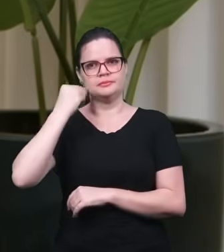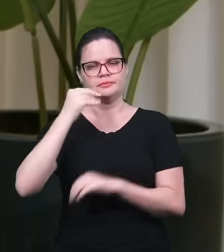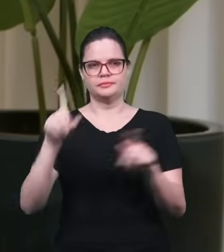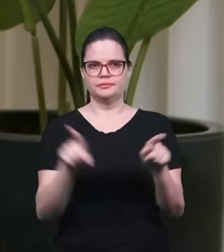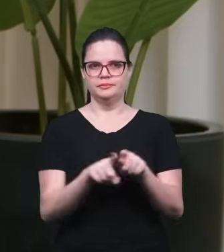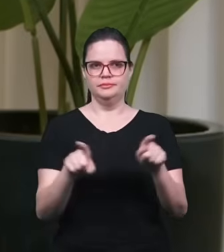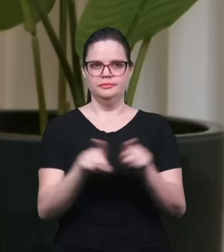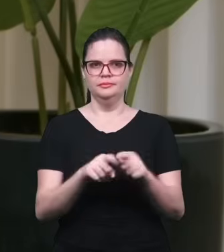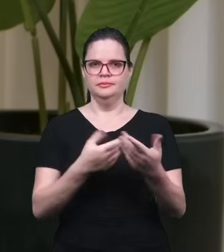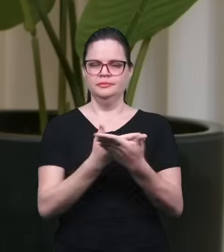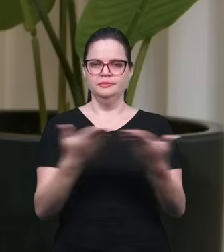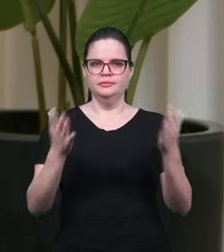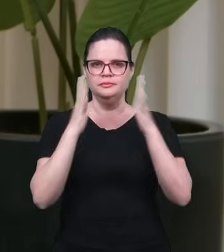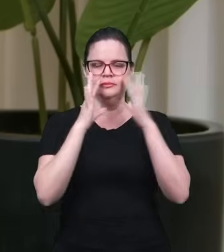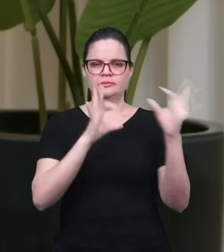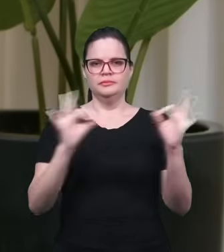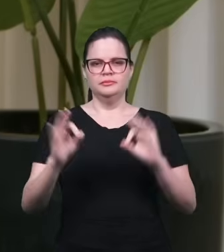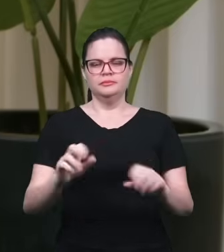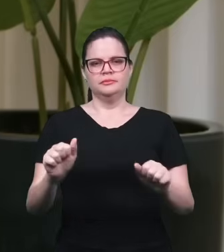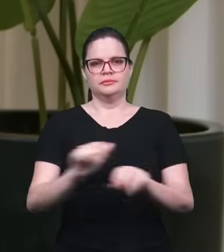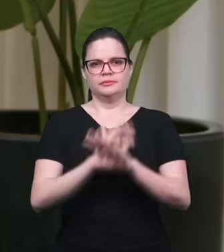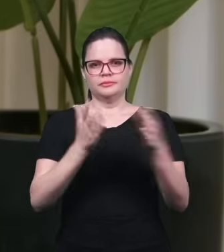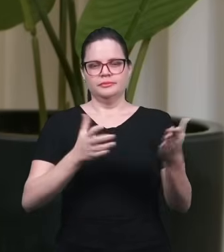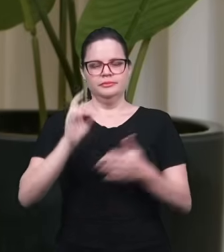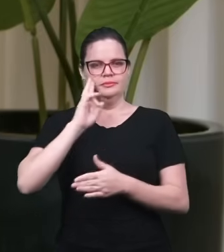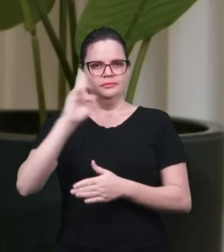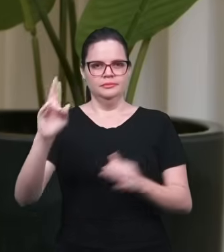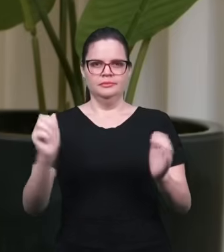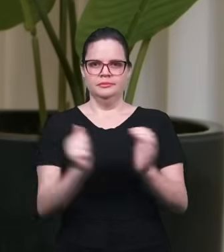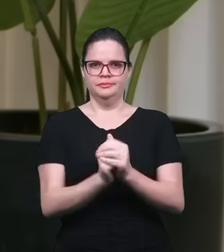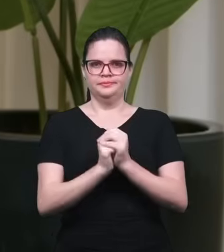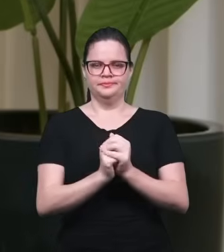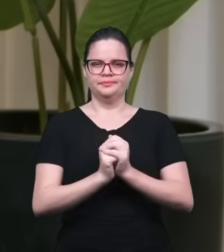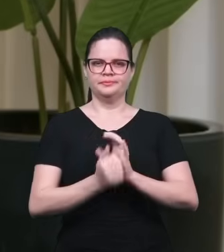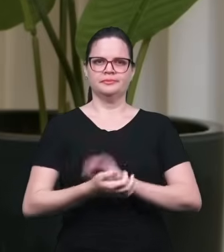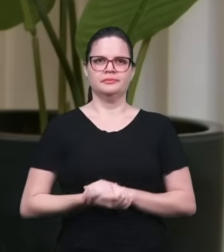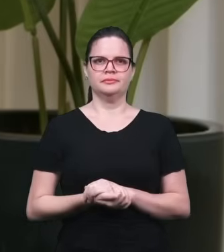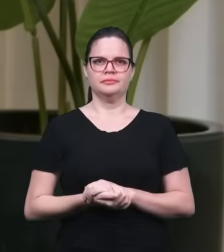também, para que todos possam glorificar o nome do Senhor Jesus.